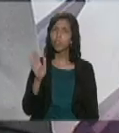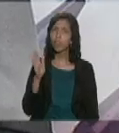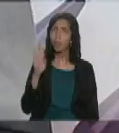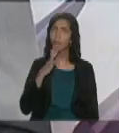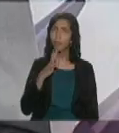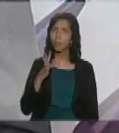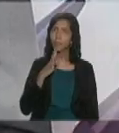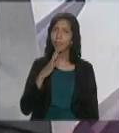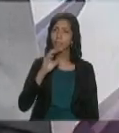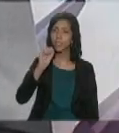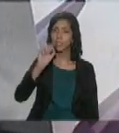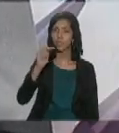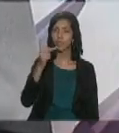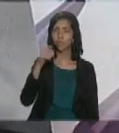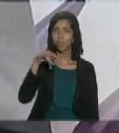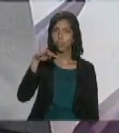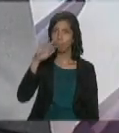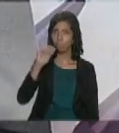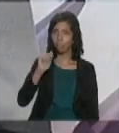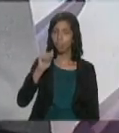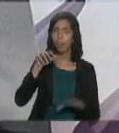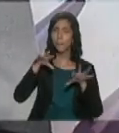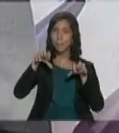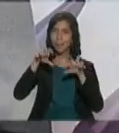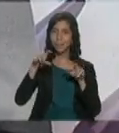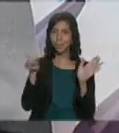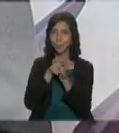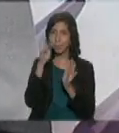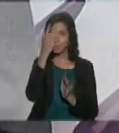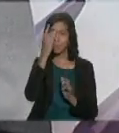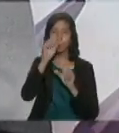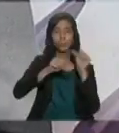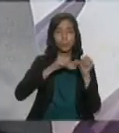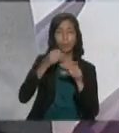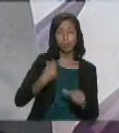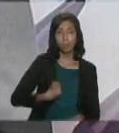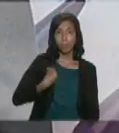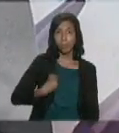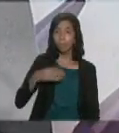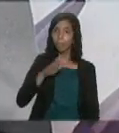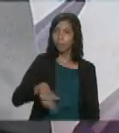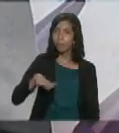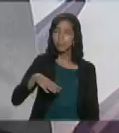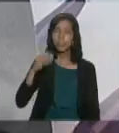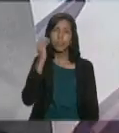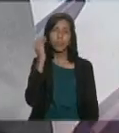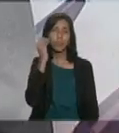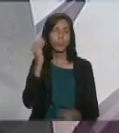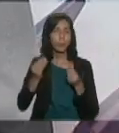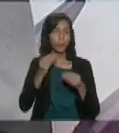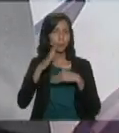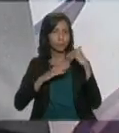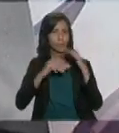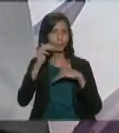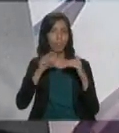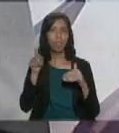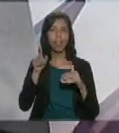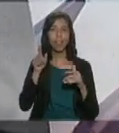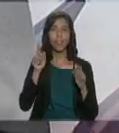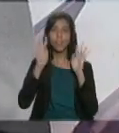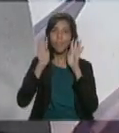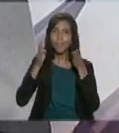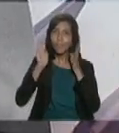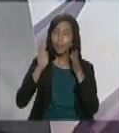Você já ouviu falar na Chantala? A massagem indiana tem mudado a vida das crianças que experimentam a técnica. Elas ficam